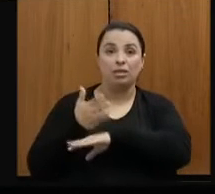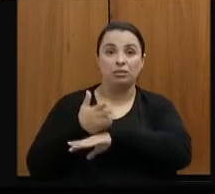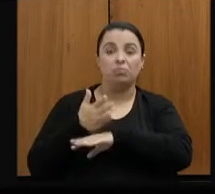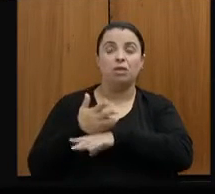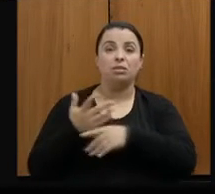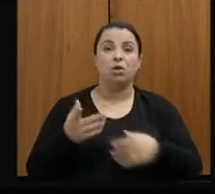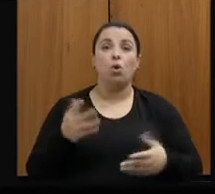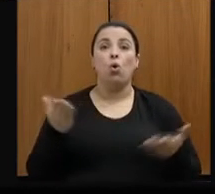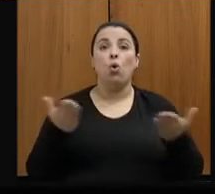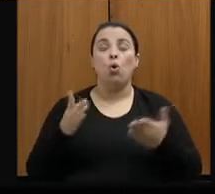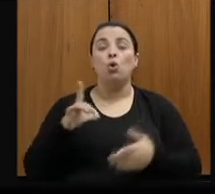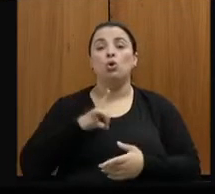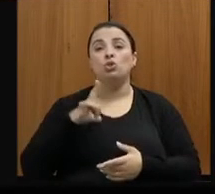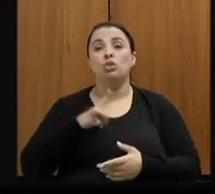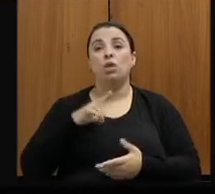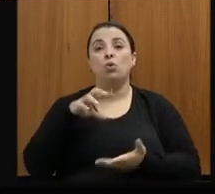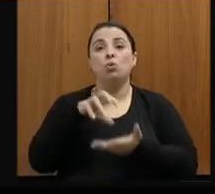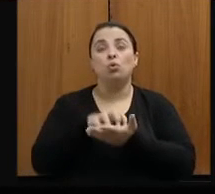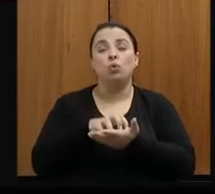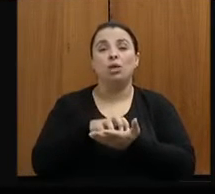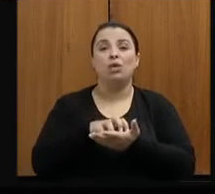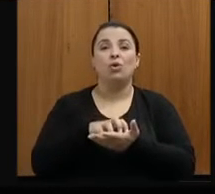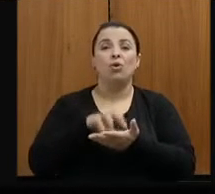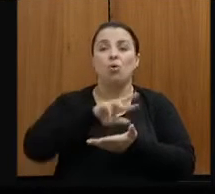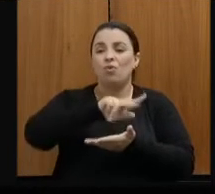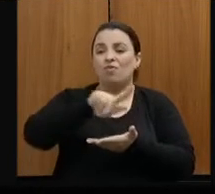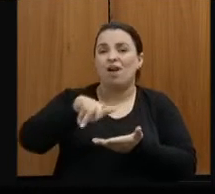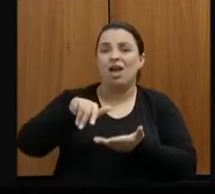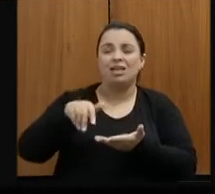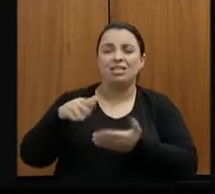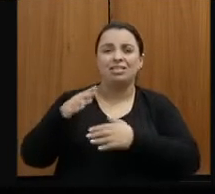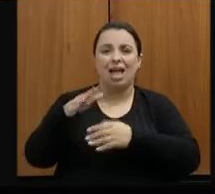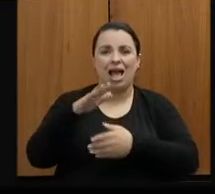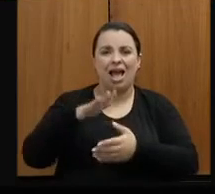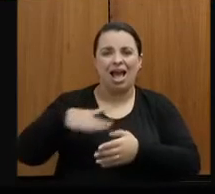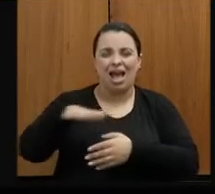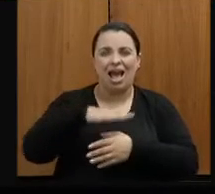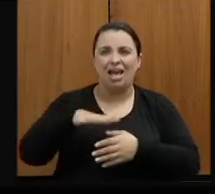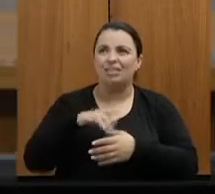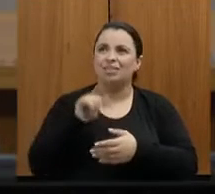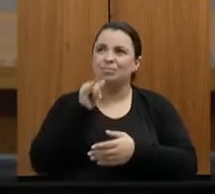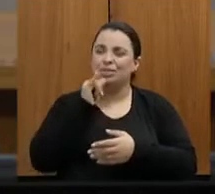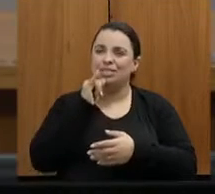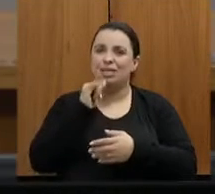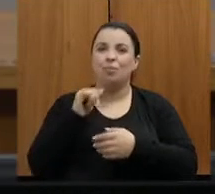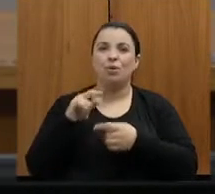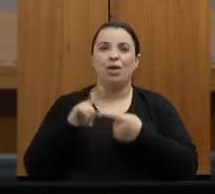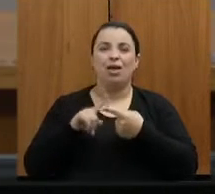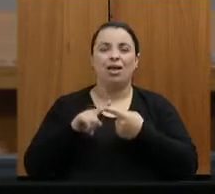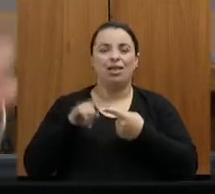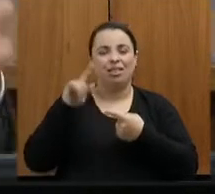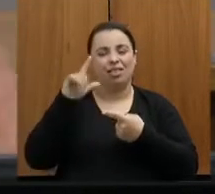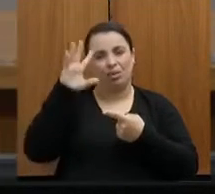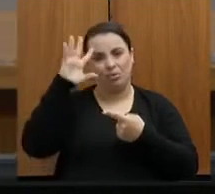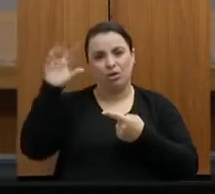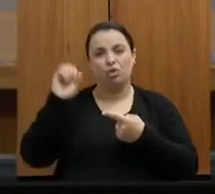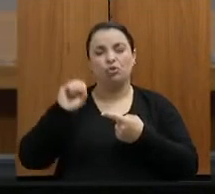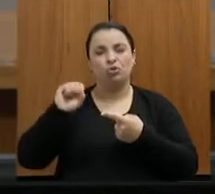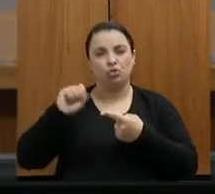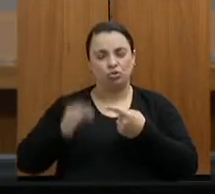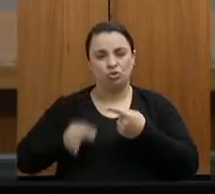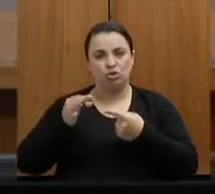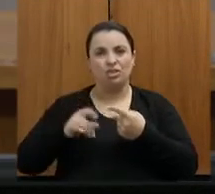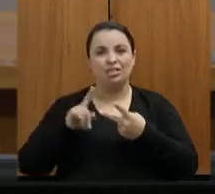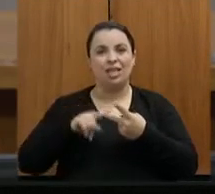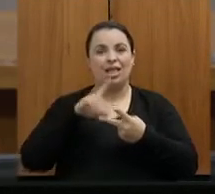interdisciplinar que reúne o TJ, o Ministério Público, a Defessoria, o CORE, que é